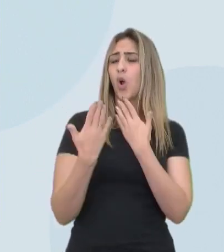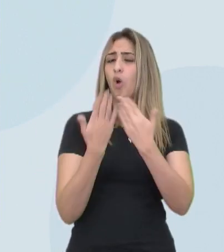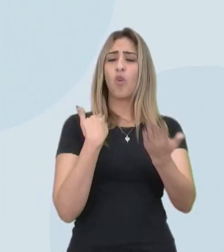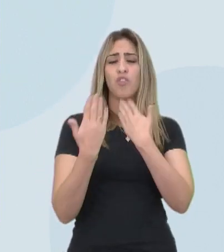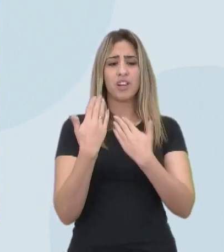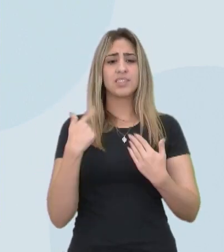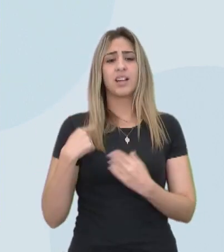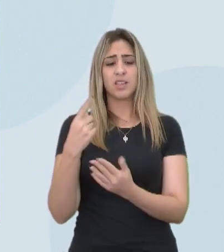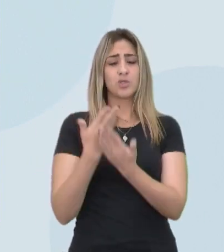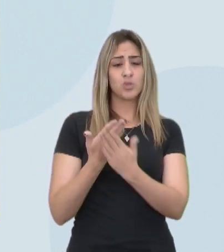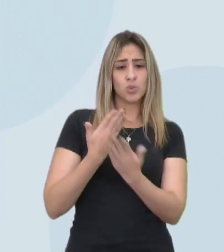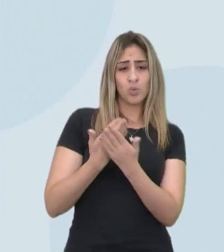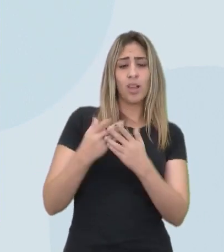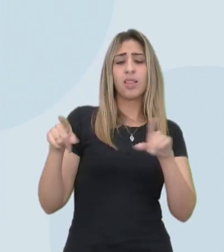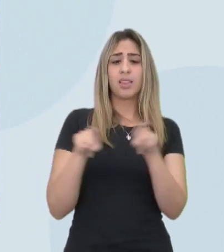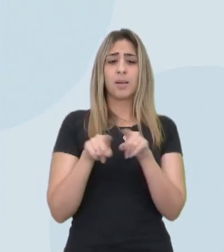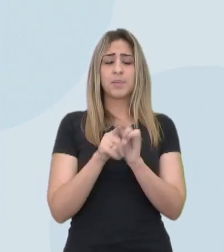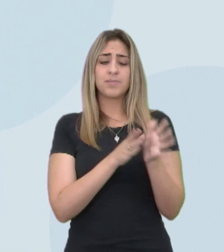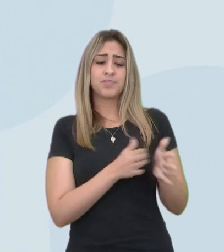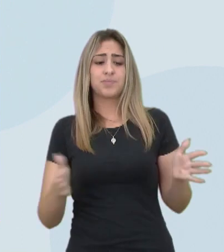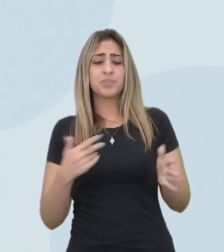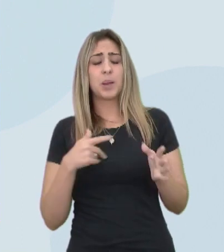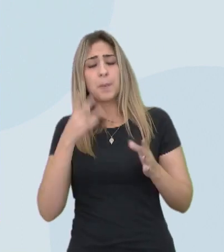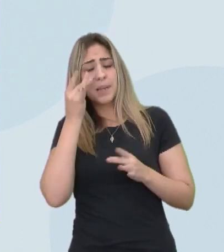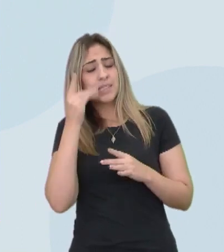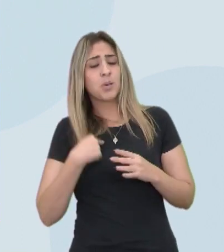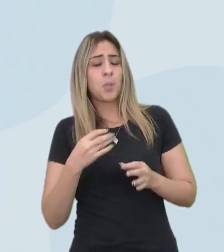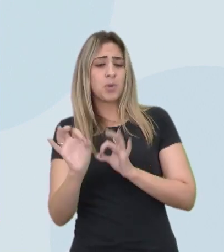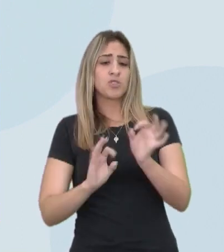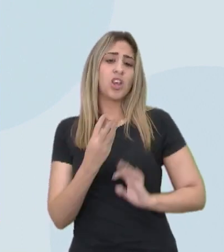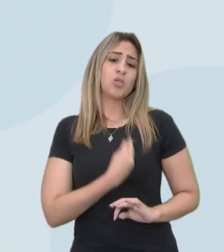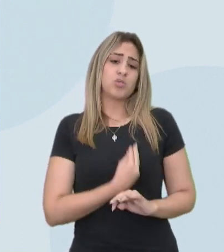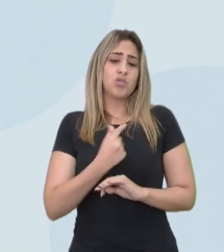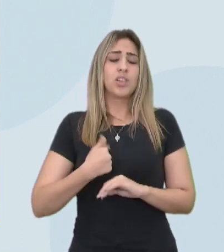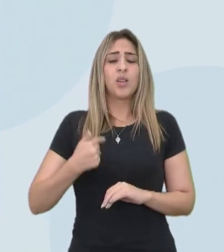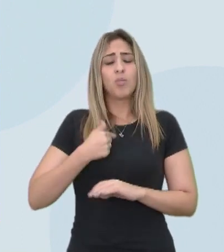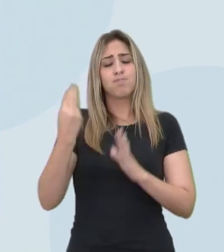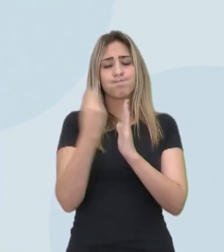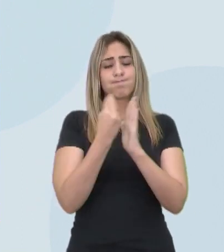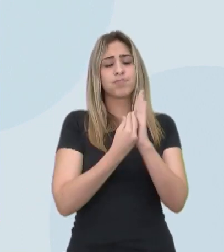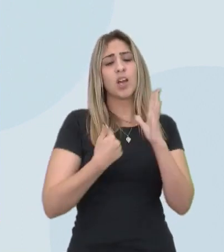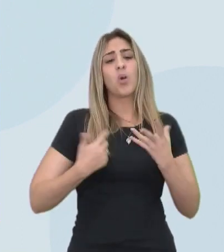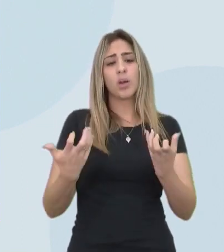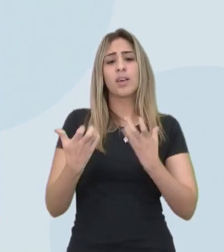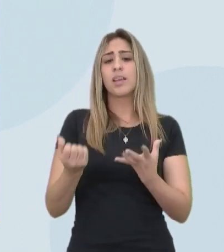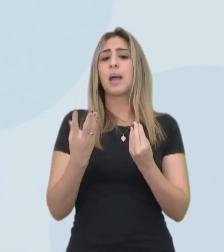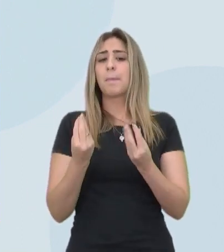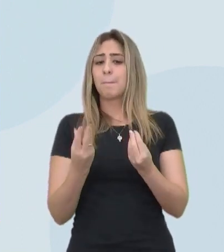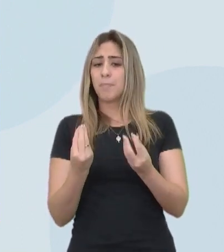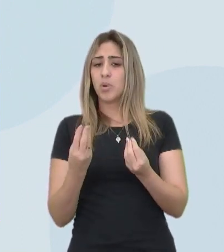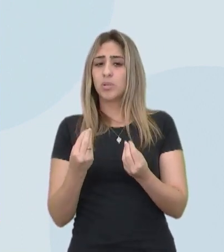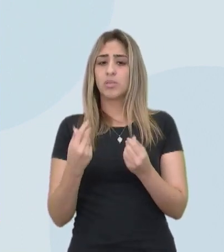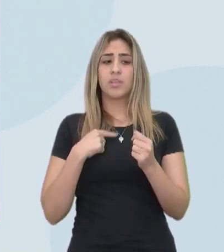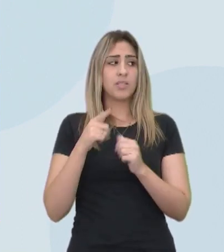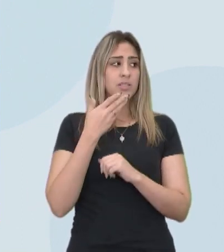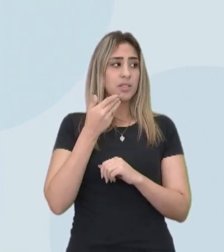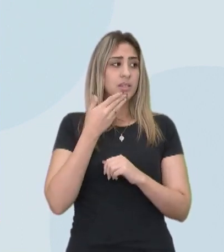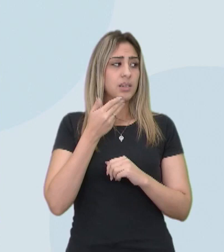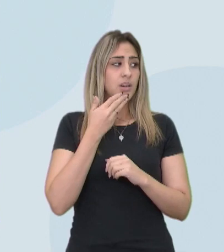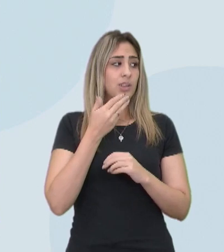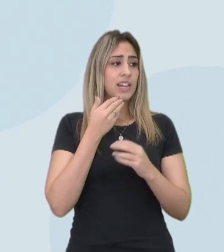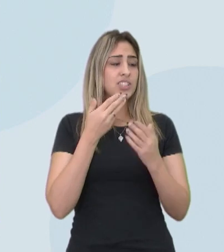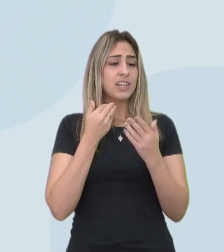conversar e do estudar, sempre presente no meu projeto de vida, eu coloquei que queria muito ter facilidade de